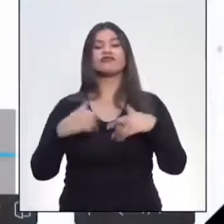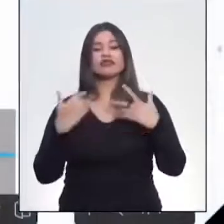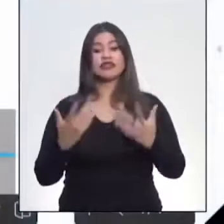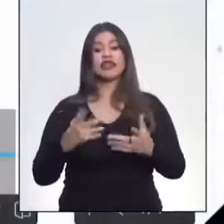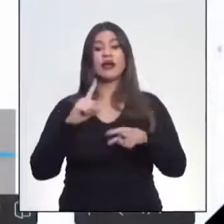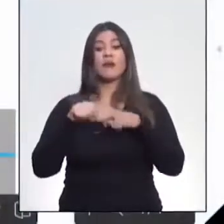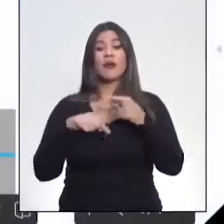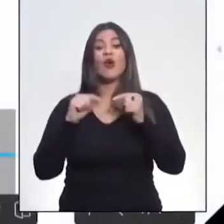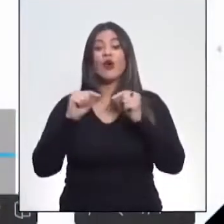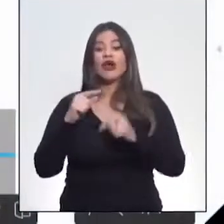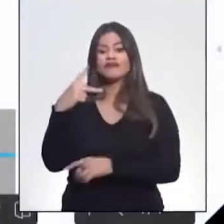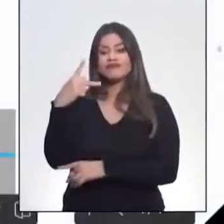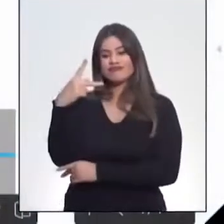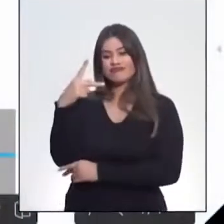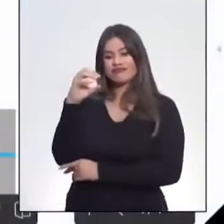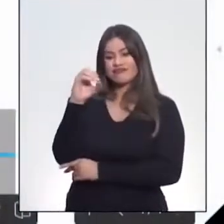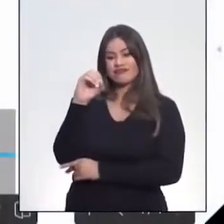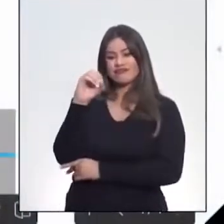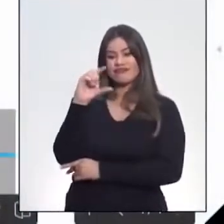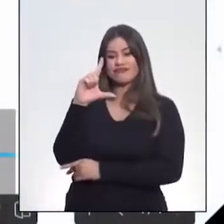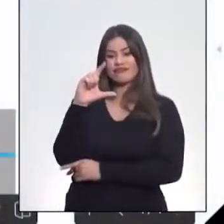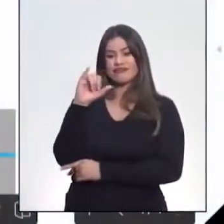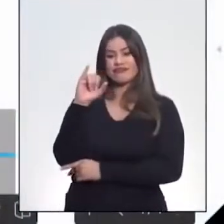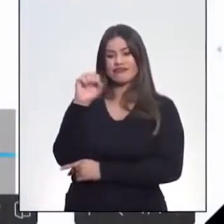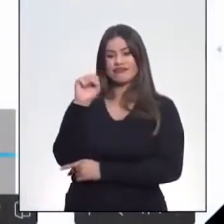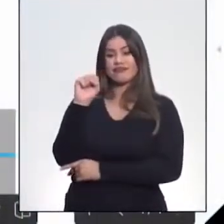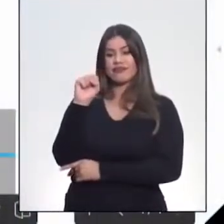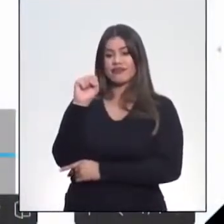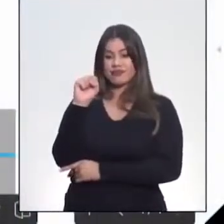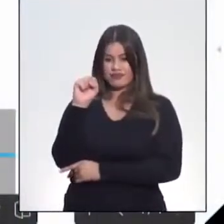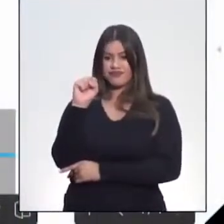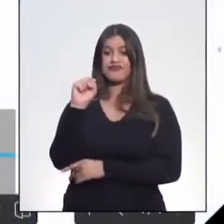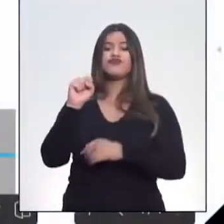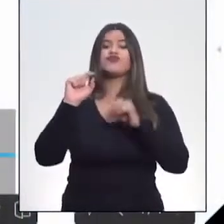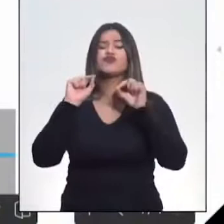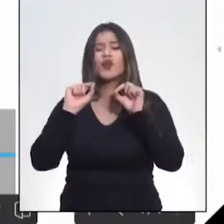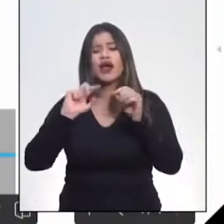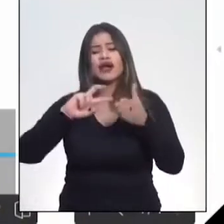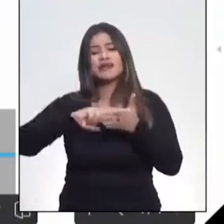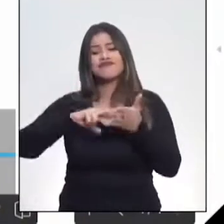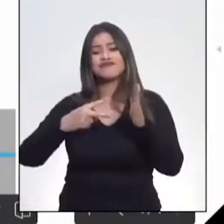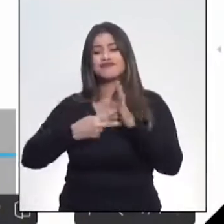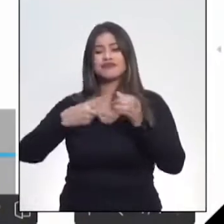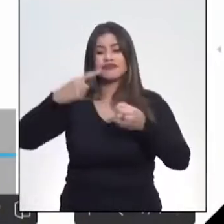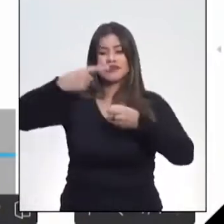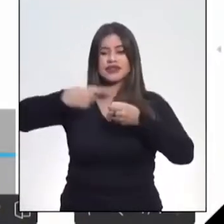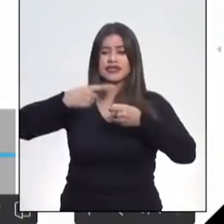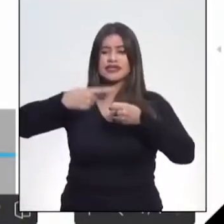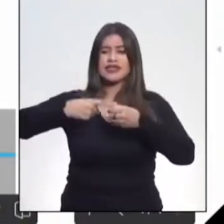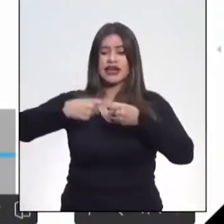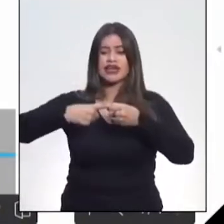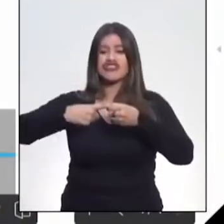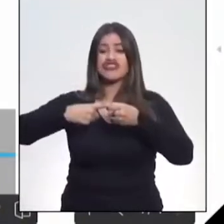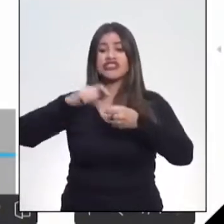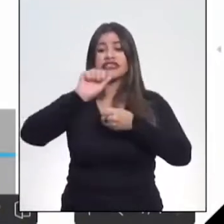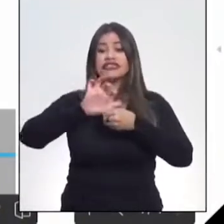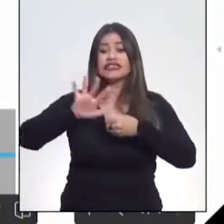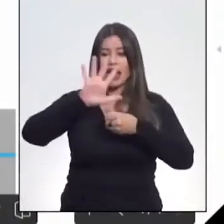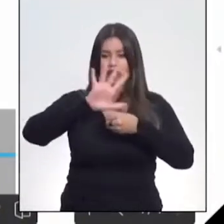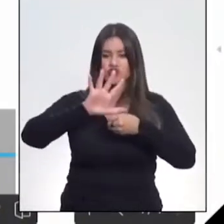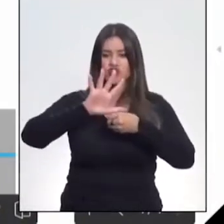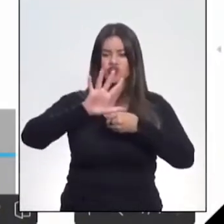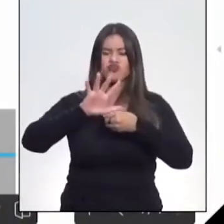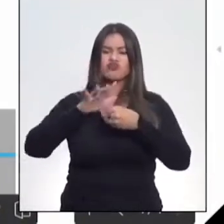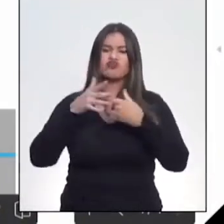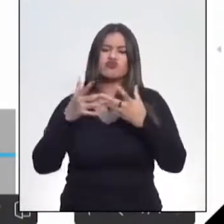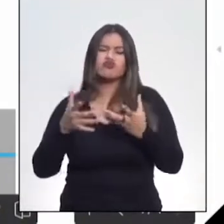poles O que são Polis são cidades-estado Liga para lá no comecinho da história que eu